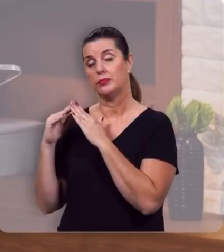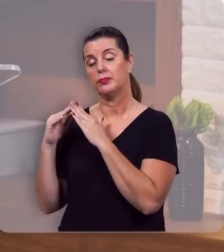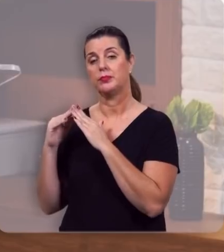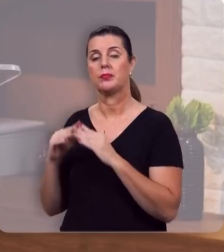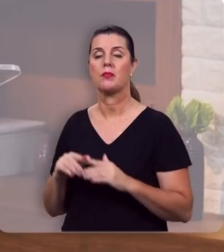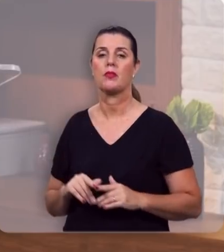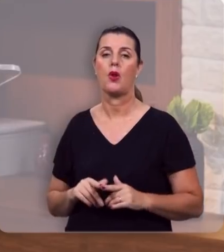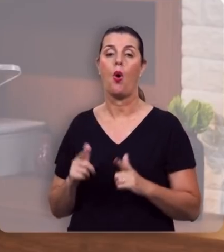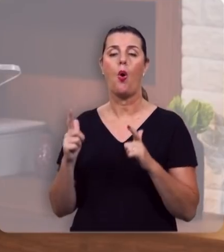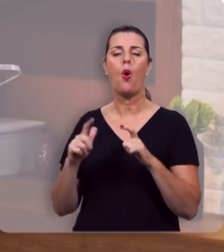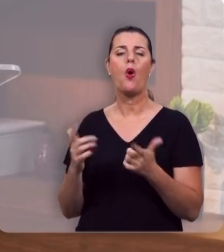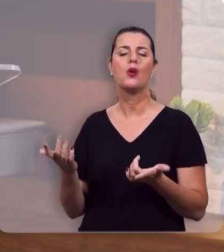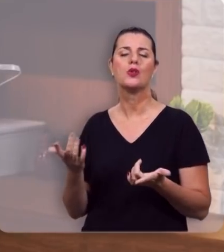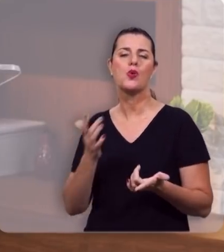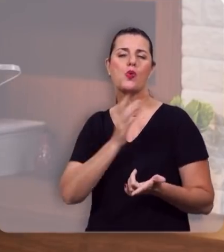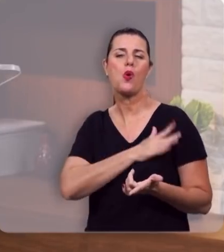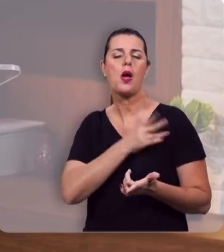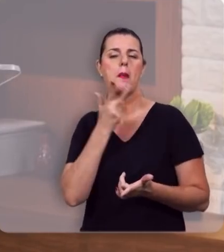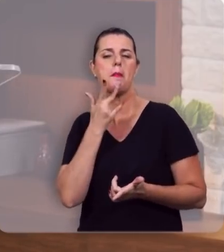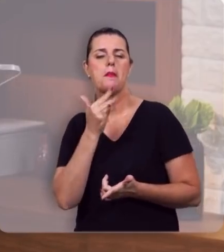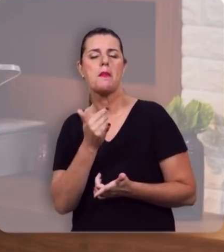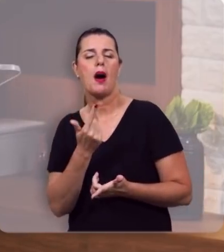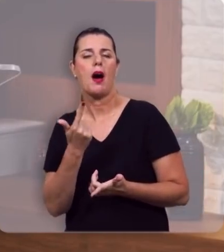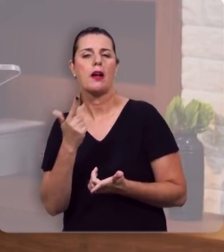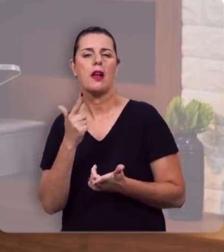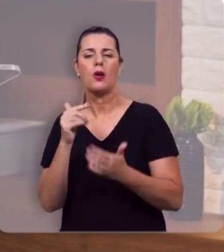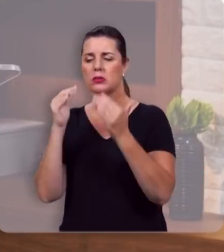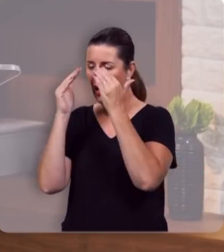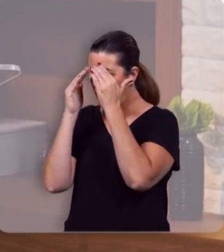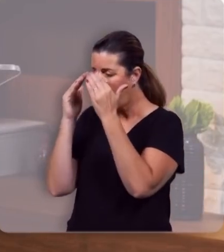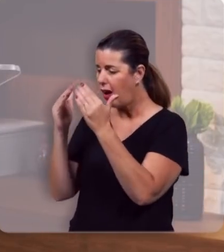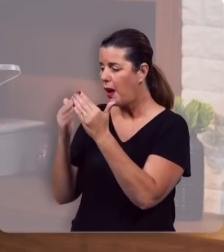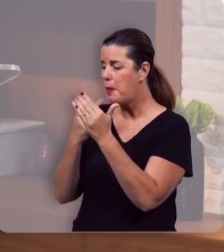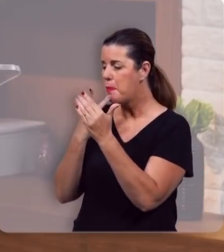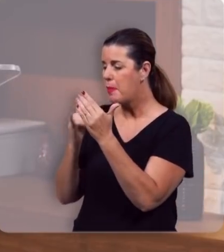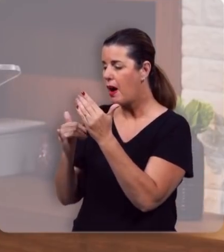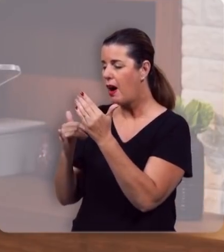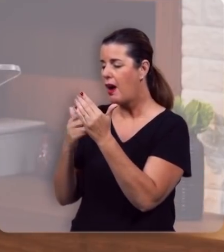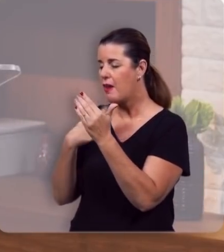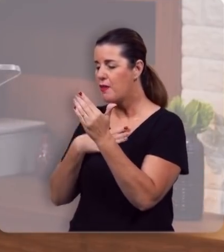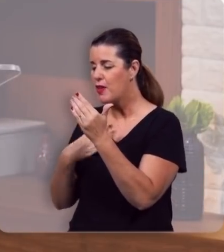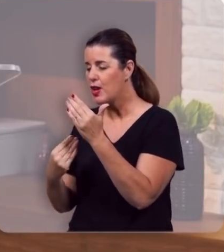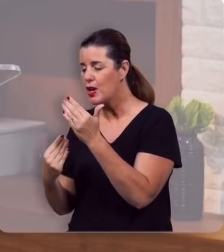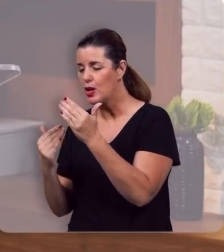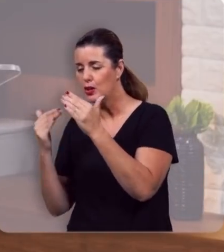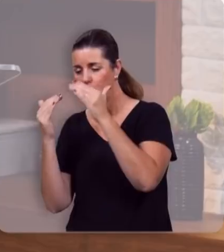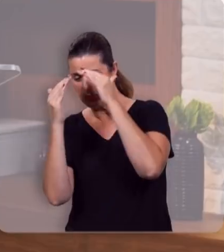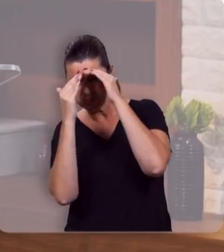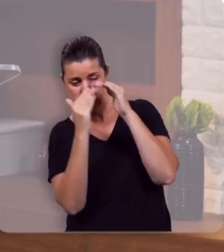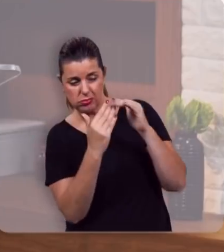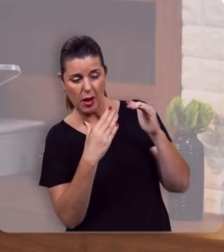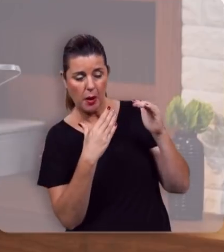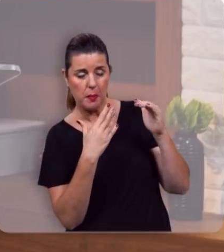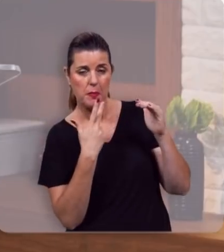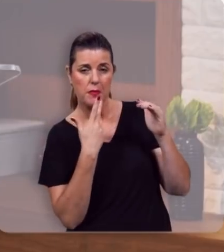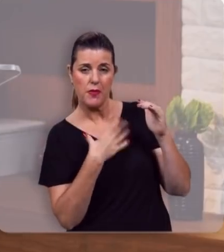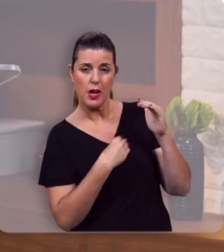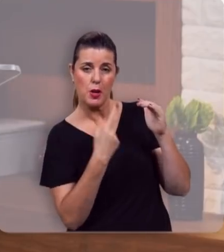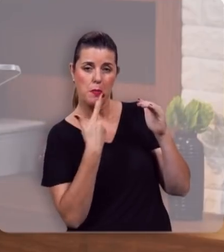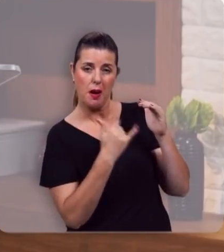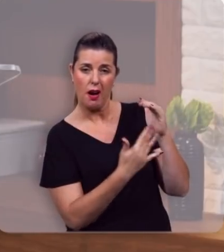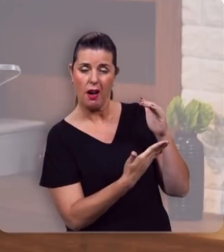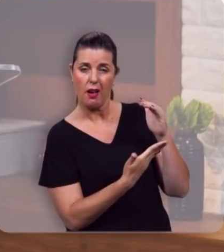onde o coração dos pais não está convertido aos filhos, nem o coração dos filhos convertido aos